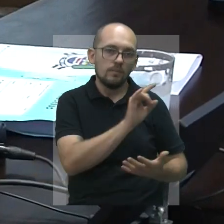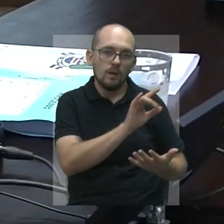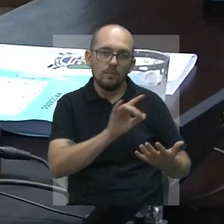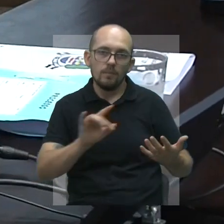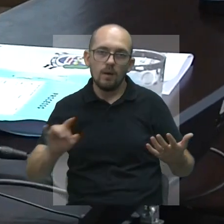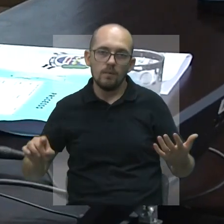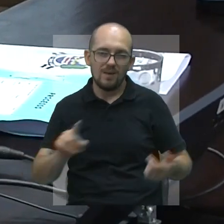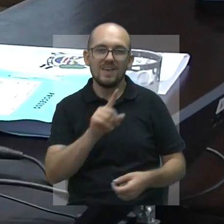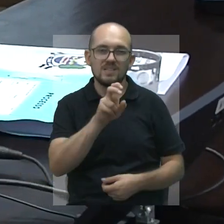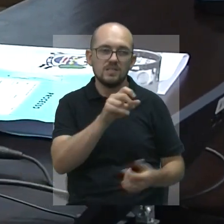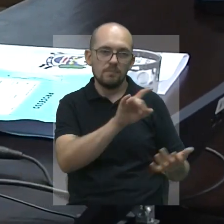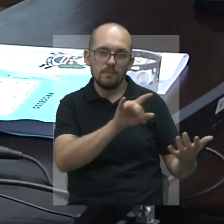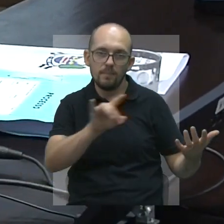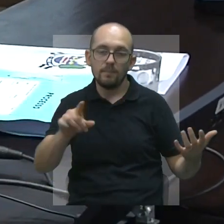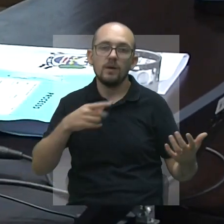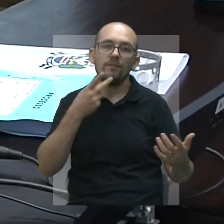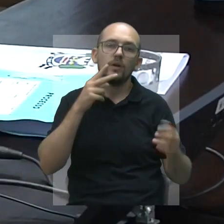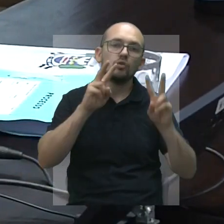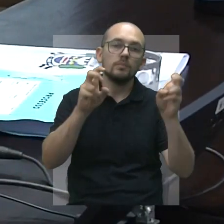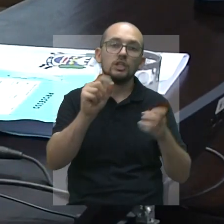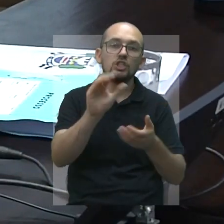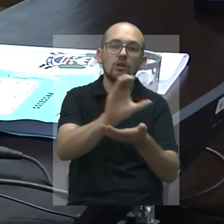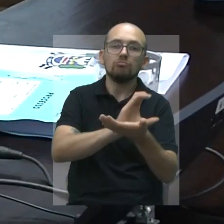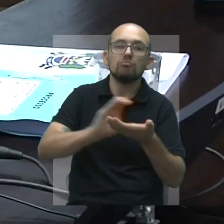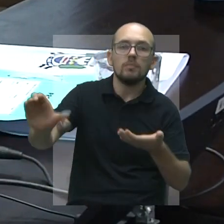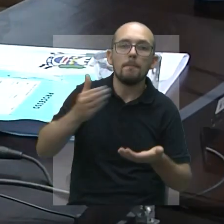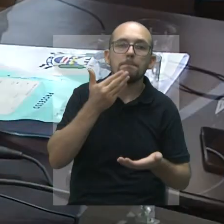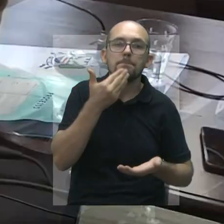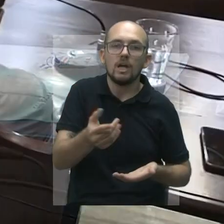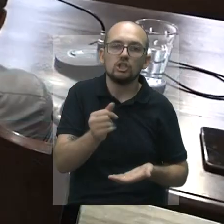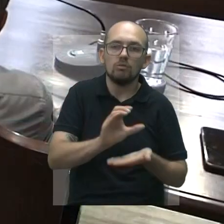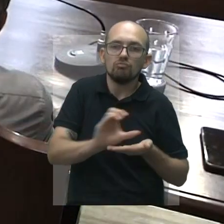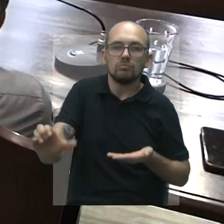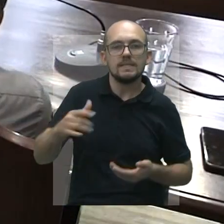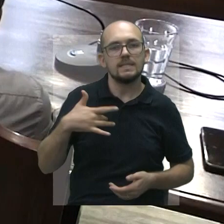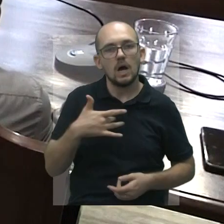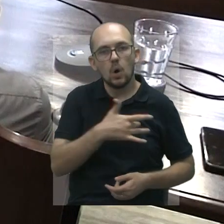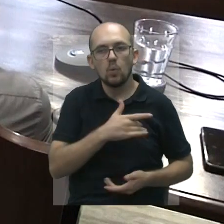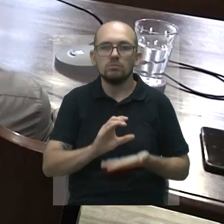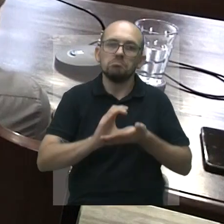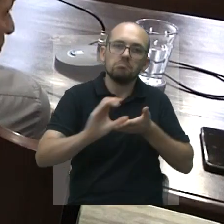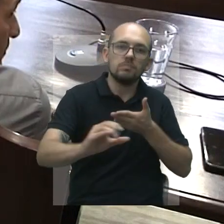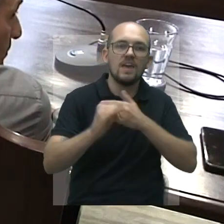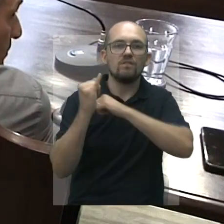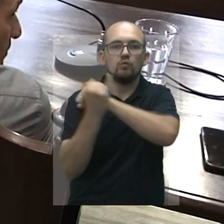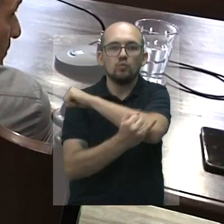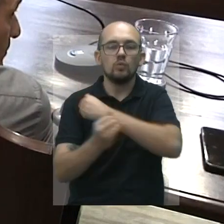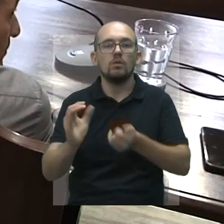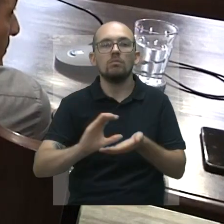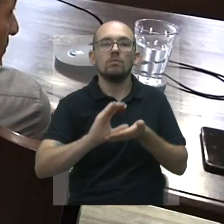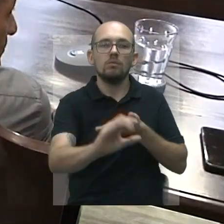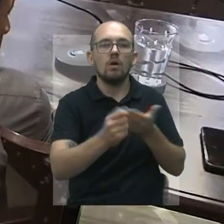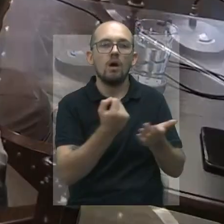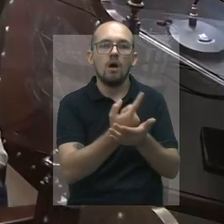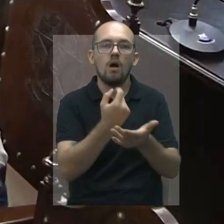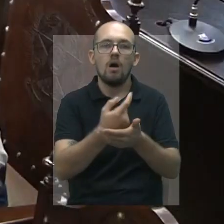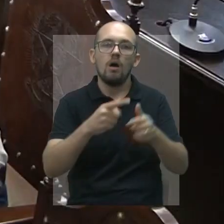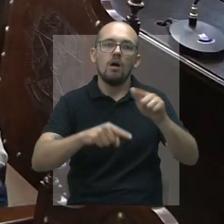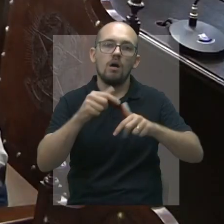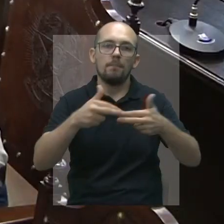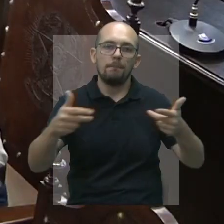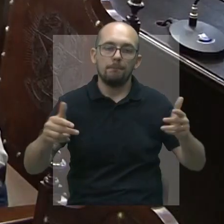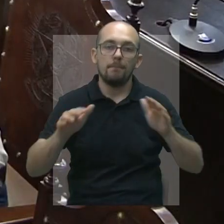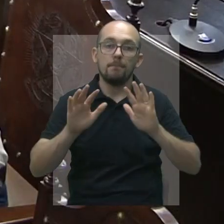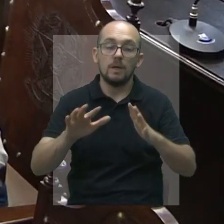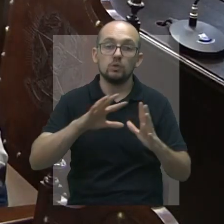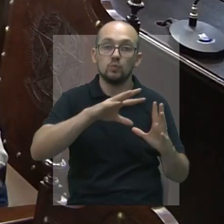previam reserva de recursos para áreas como saúde, infraestrutura e aquisição de equipamentos. Todas